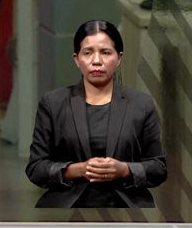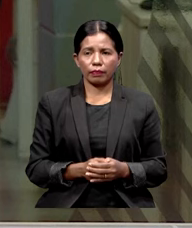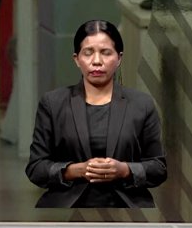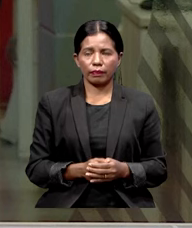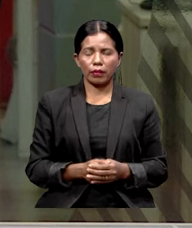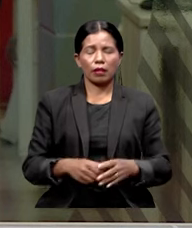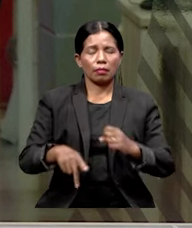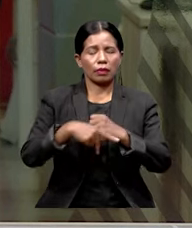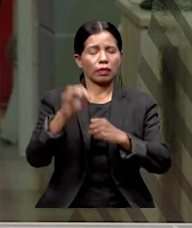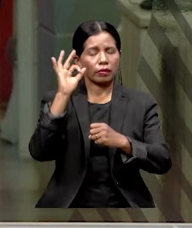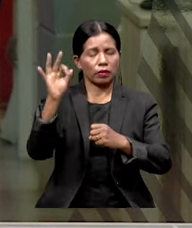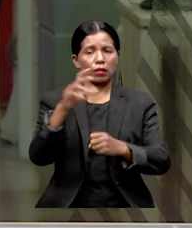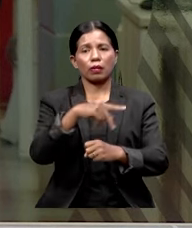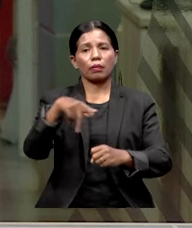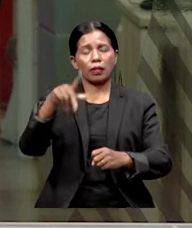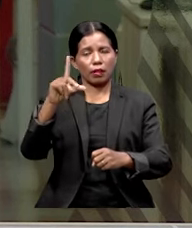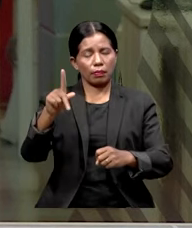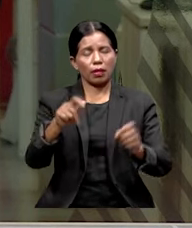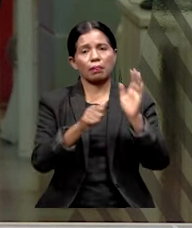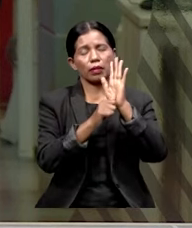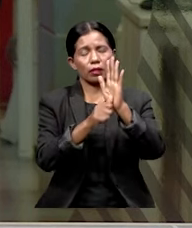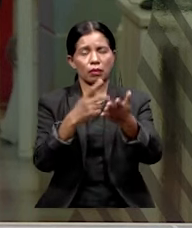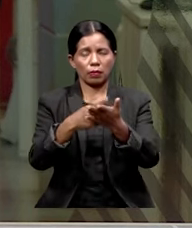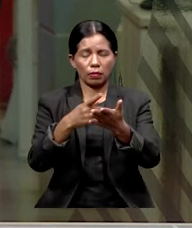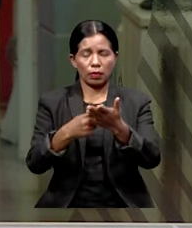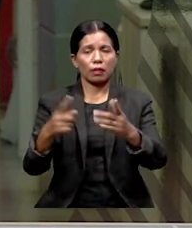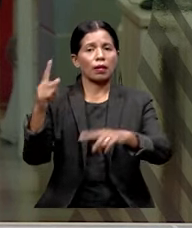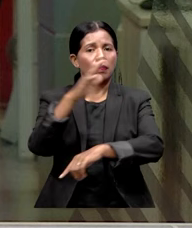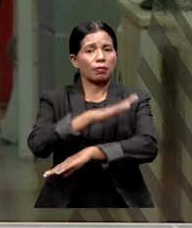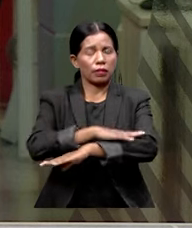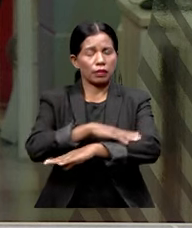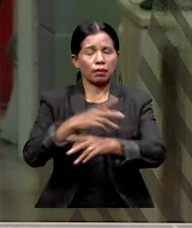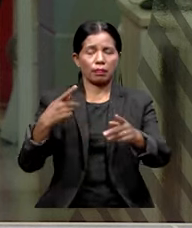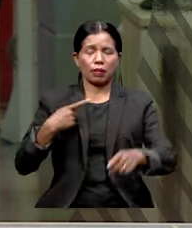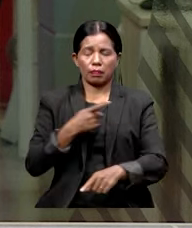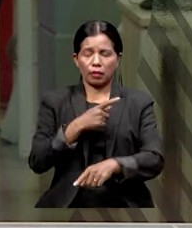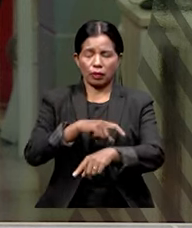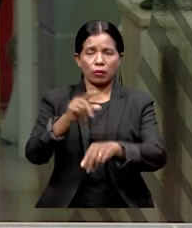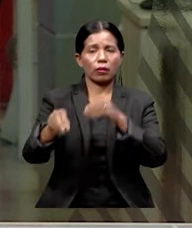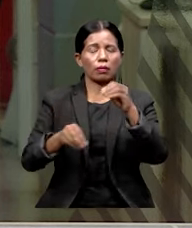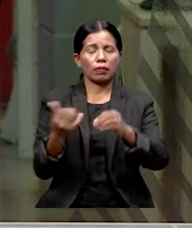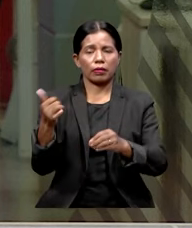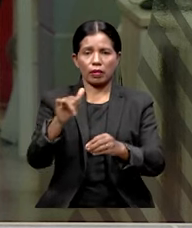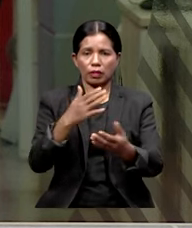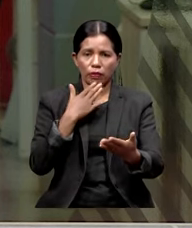Fretelin HPLP se apresenta a proposta de alteração da mesa parlamento com o setor produtivo Síria.